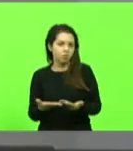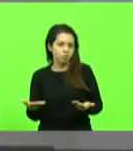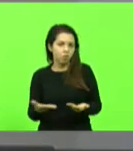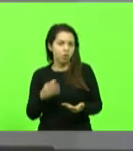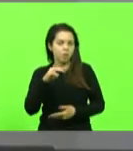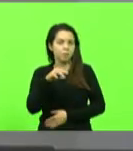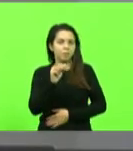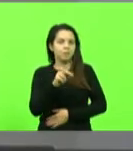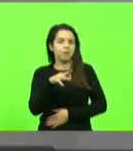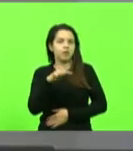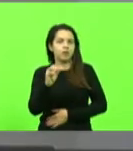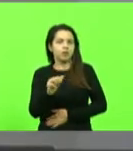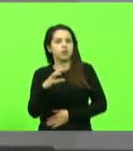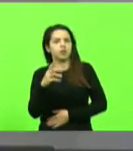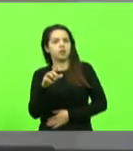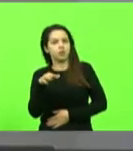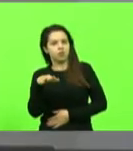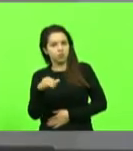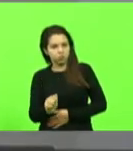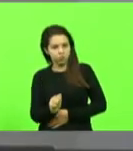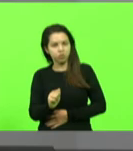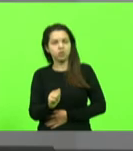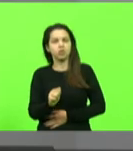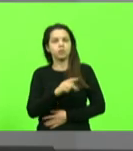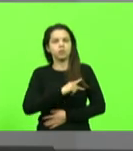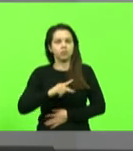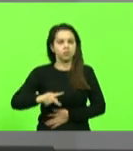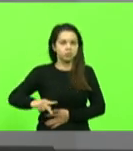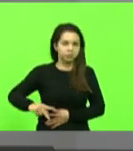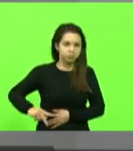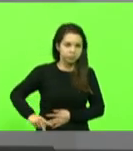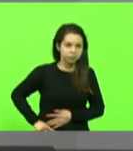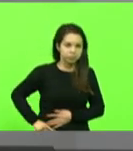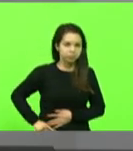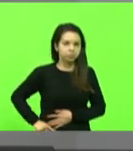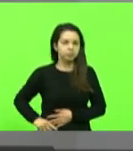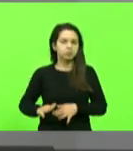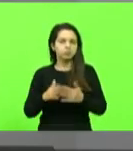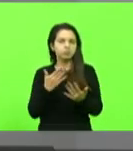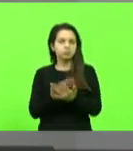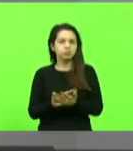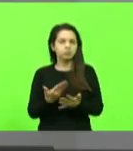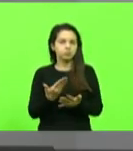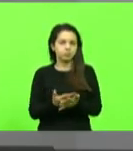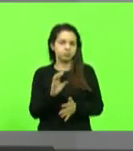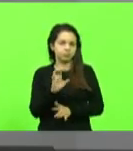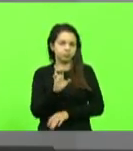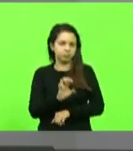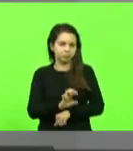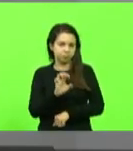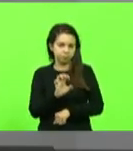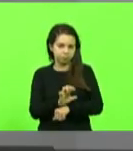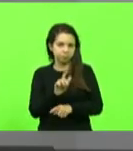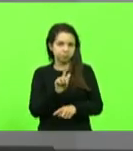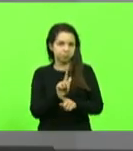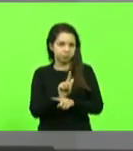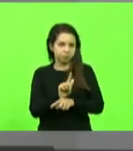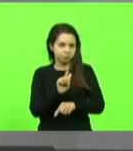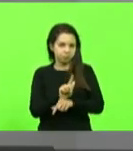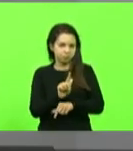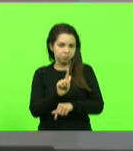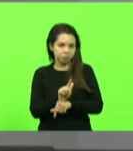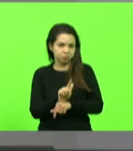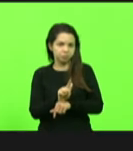Goulart, presidente do Colegiado Estadual de Gestores Municipais de Assistência Social de Santa Catarina,